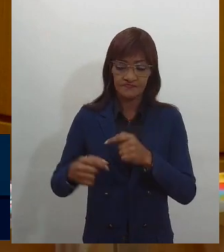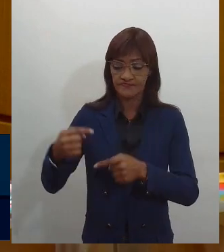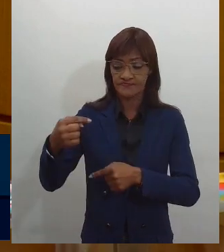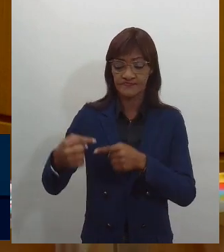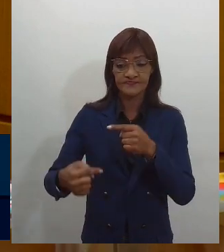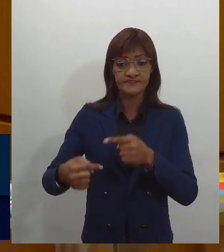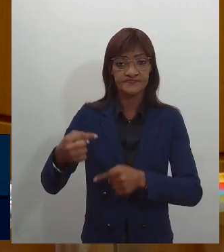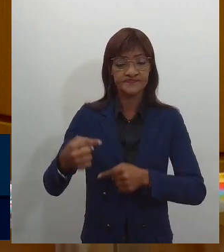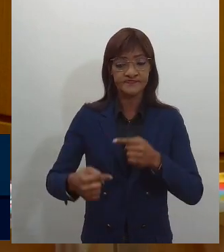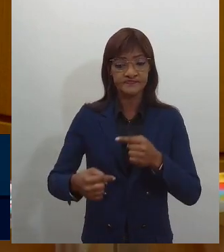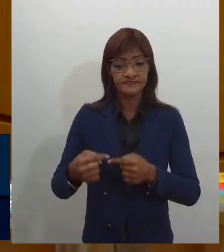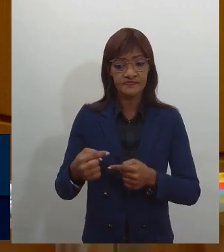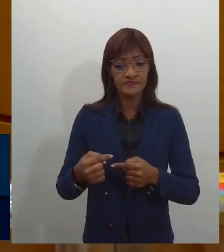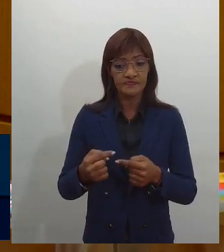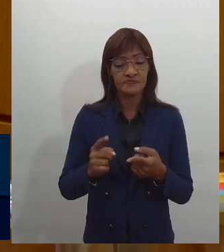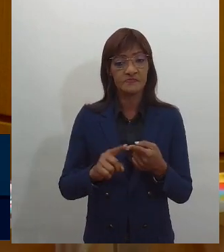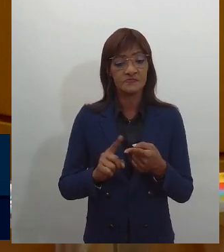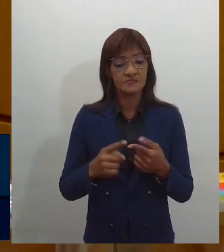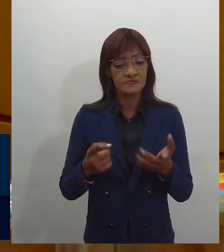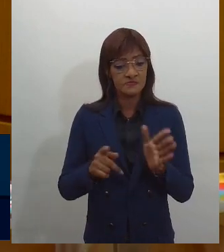própria lei, né,